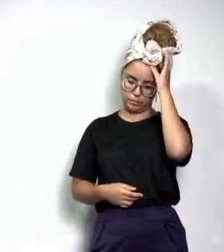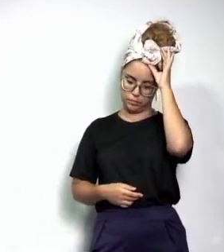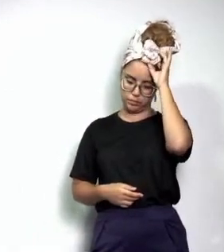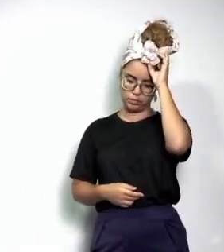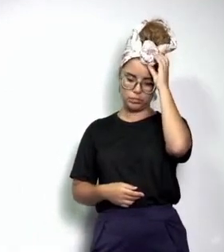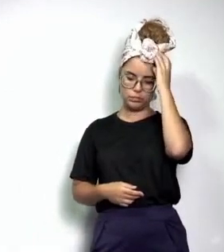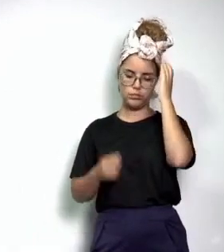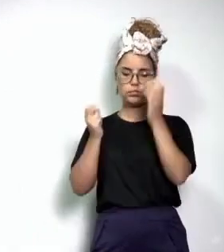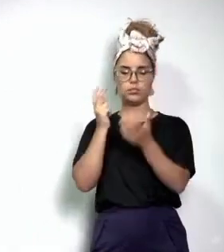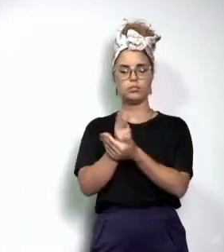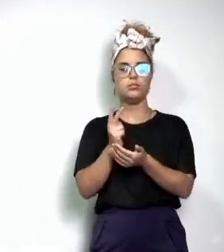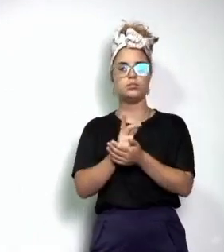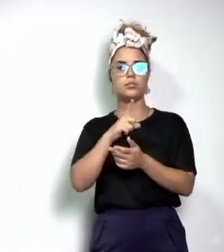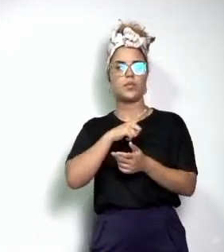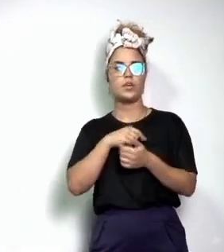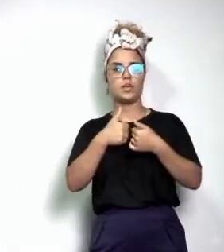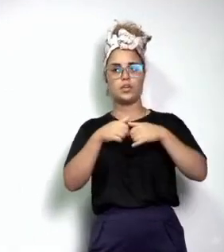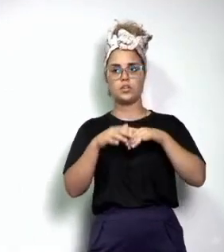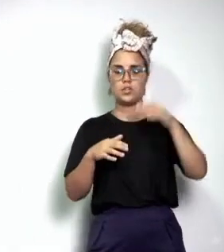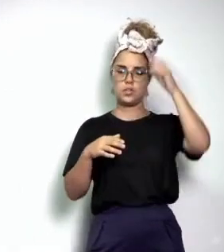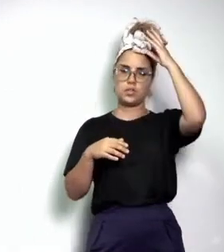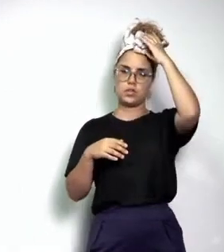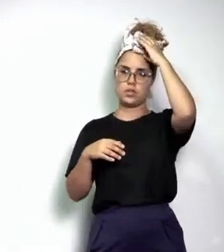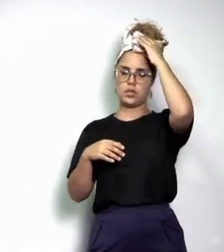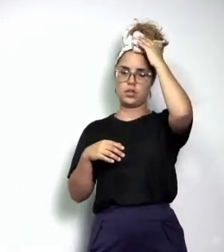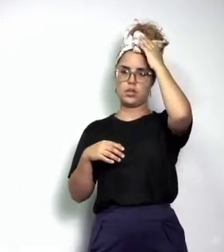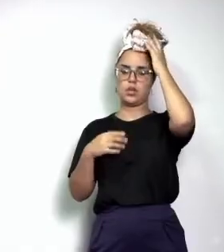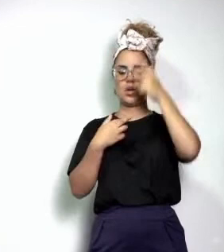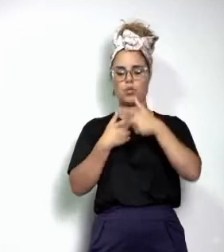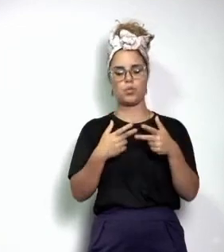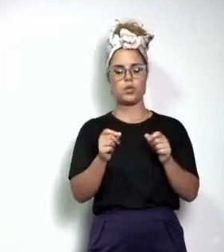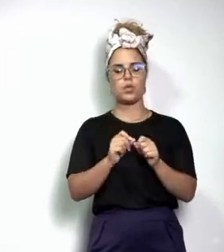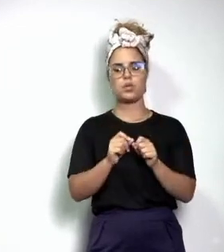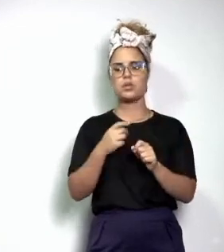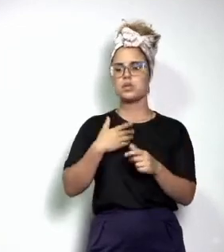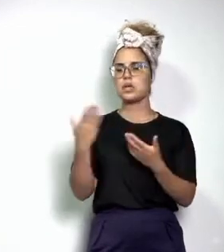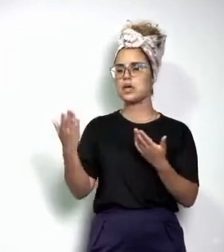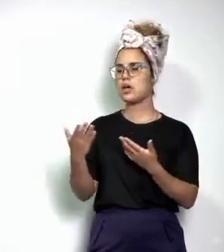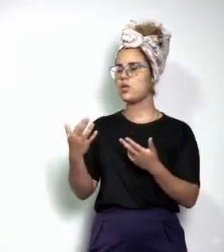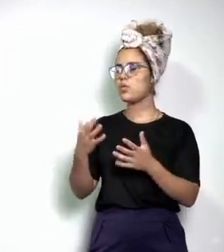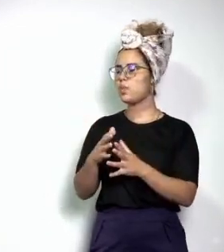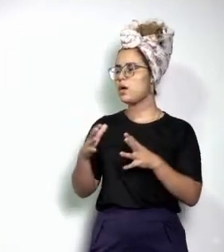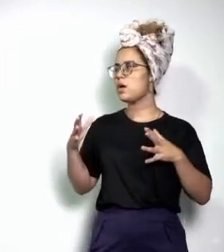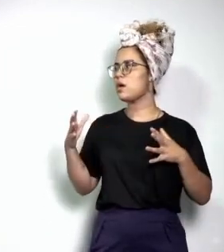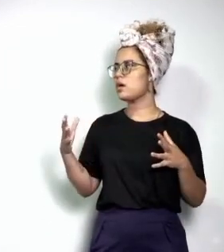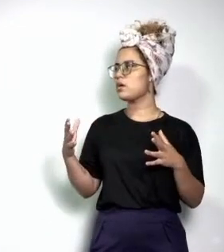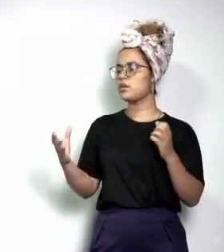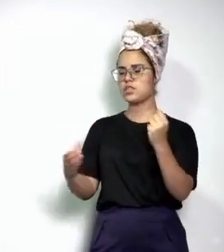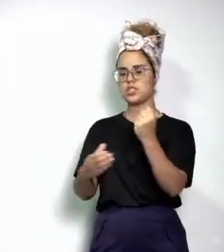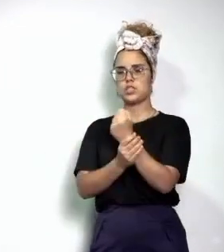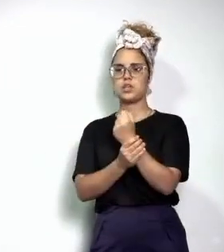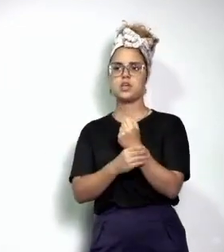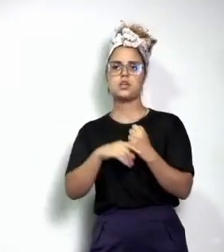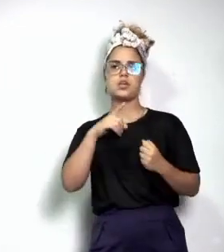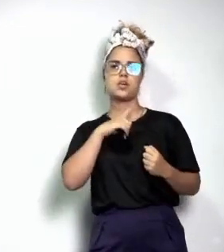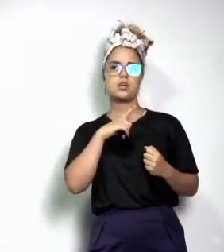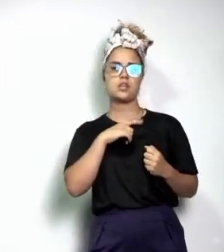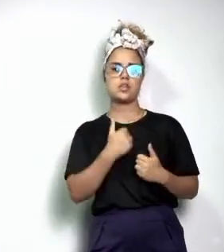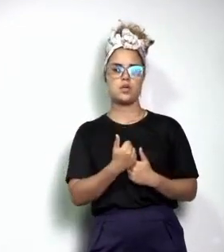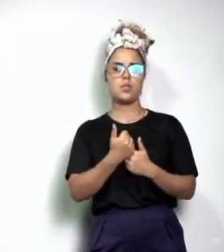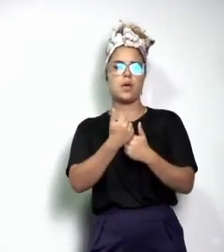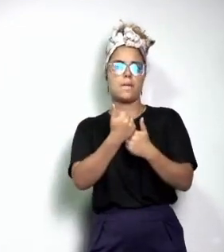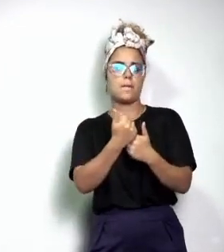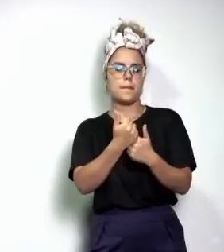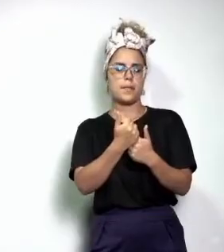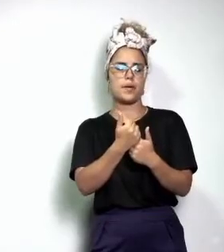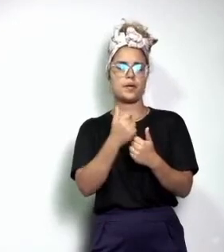existem algumas ferramentas, que aqui, no caso, é uma grande garra que tem um suporte, a gente